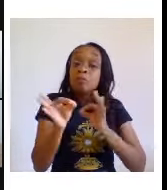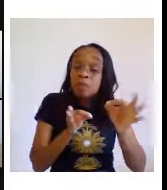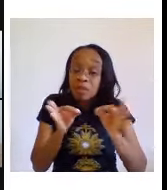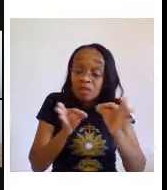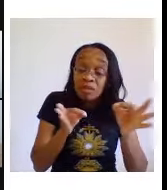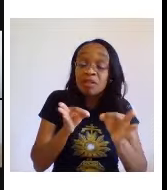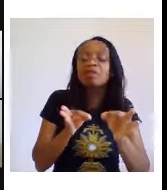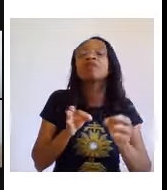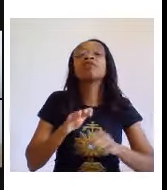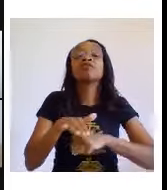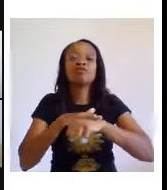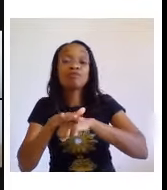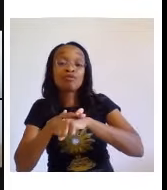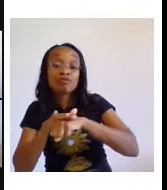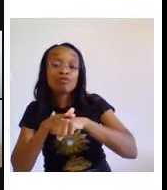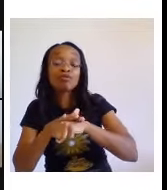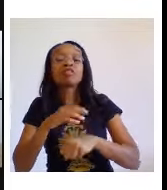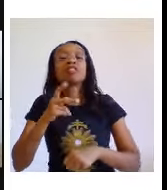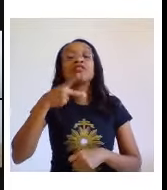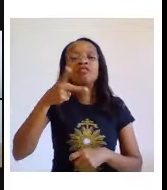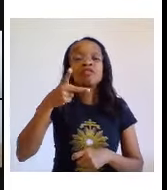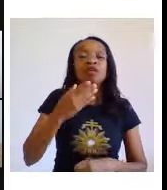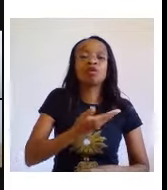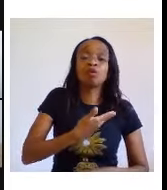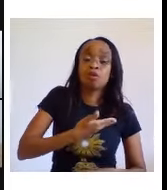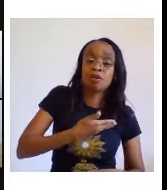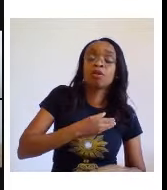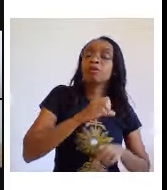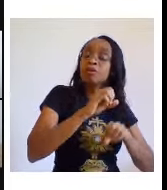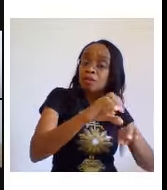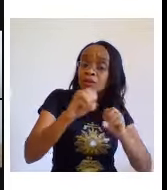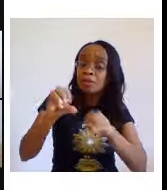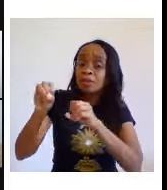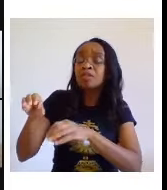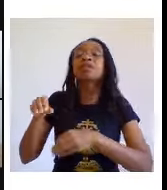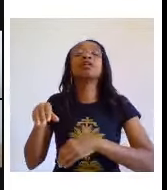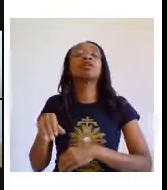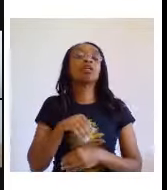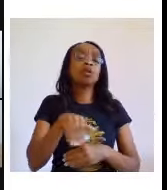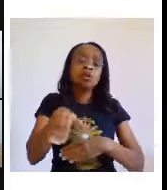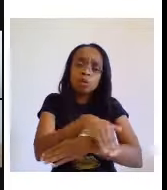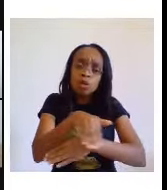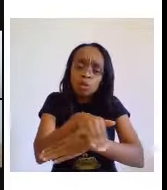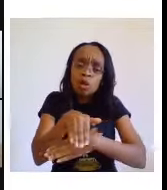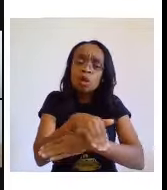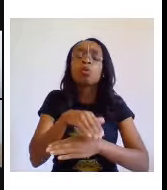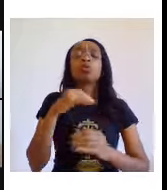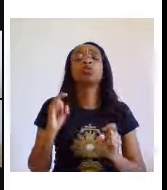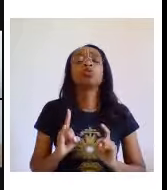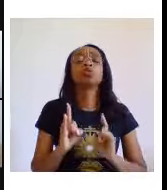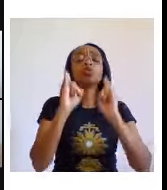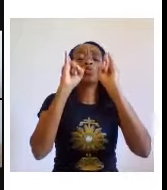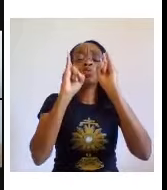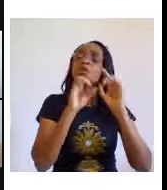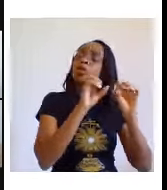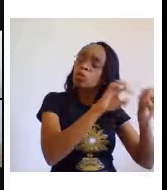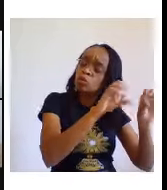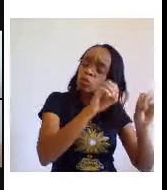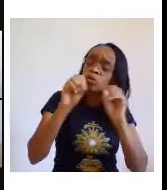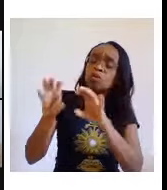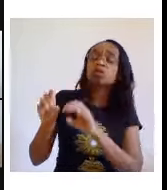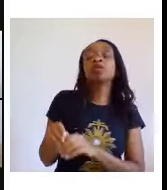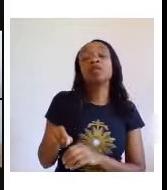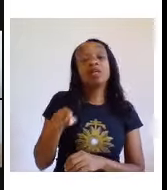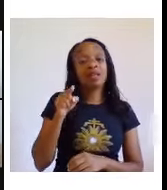eu preciso falar com meus amigos, eu preciso falar na minha rua, preciso falar no meu condomínio, e eu tenho, de alguma